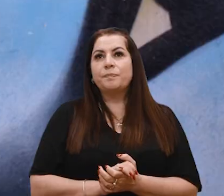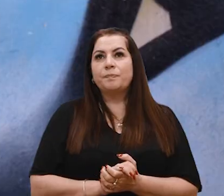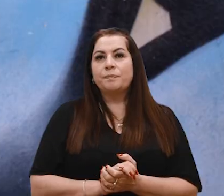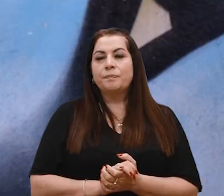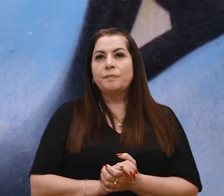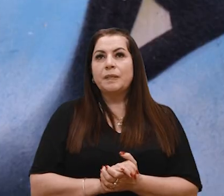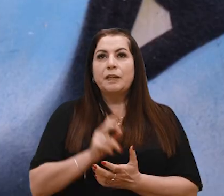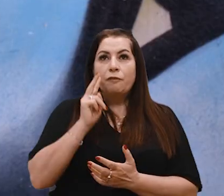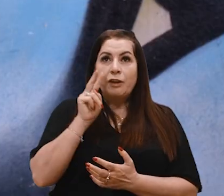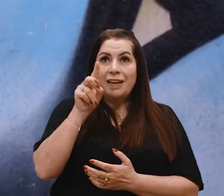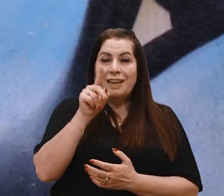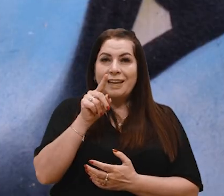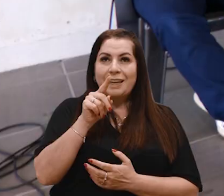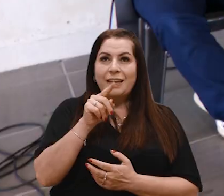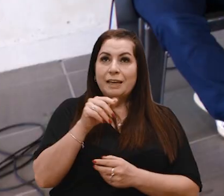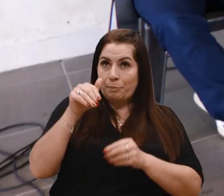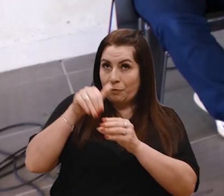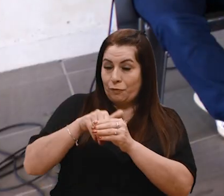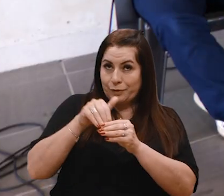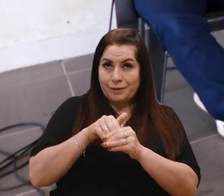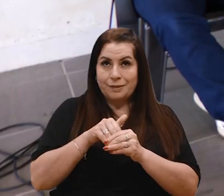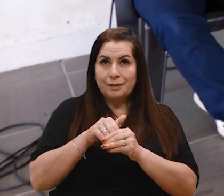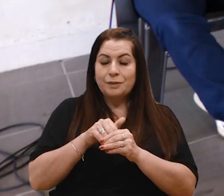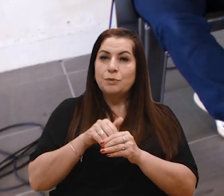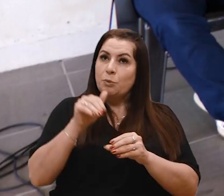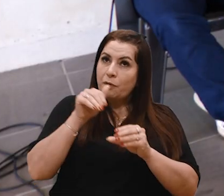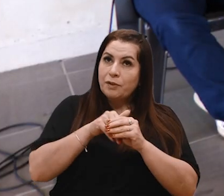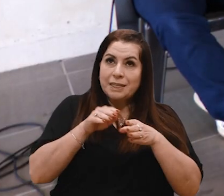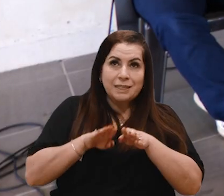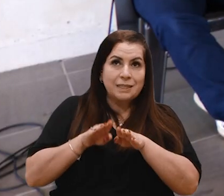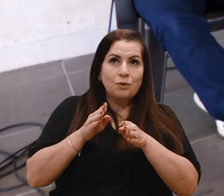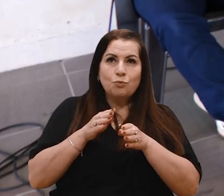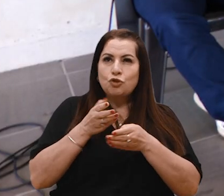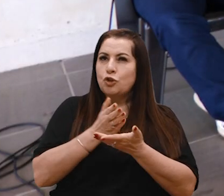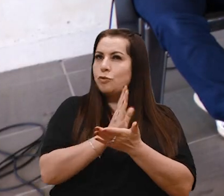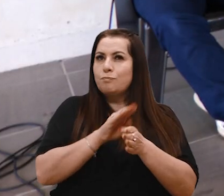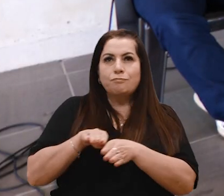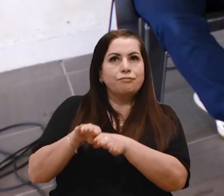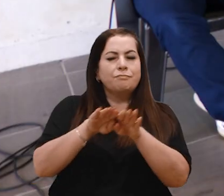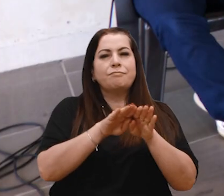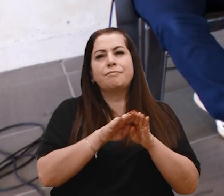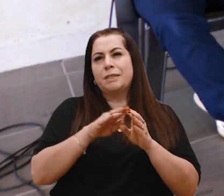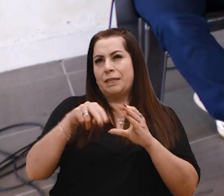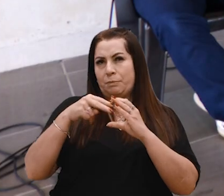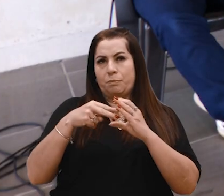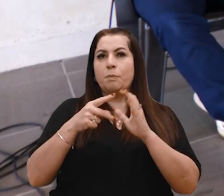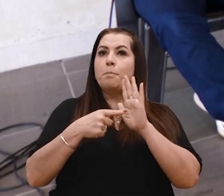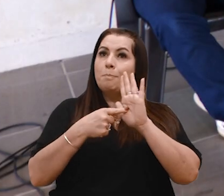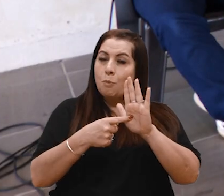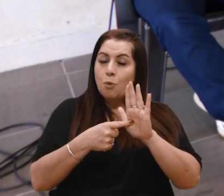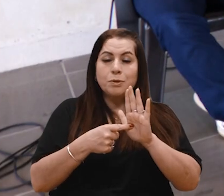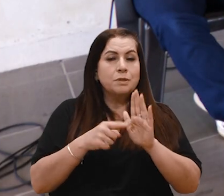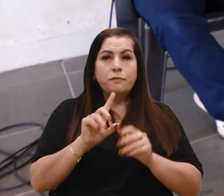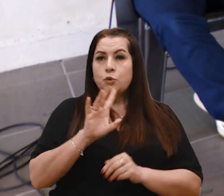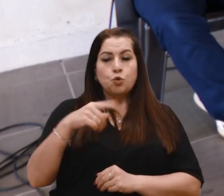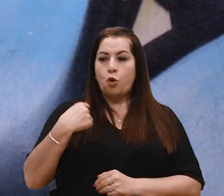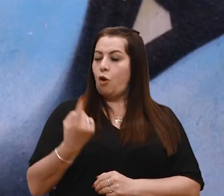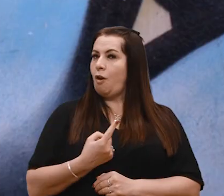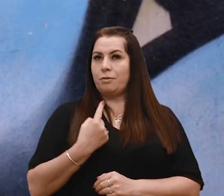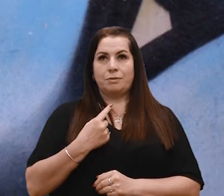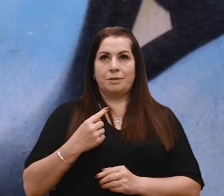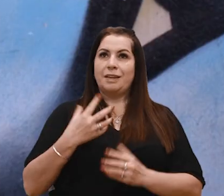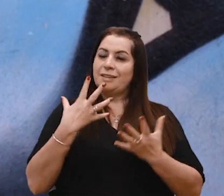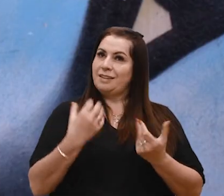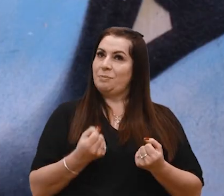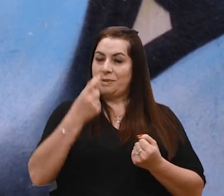projeto. E ver ele entrando para a votação e tendo uma votação unânime na Câmara de Vereadores demonstra que